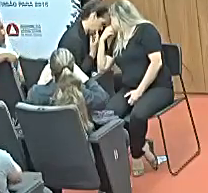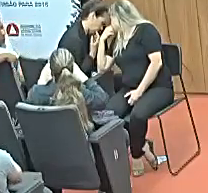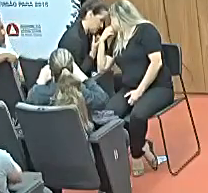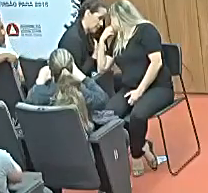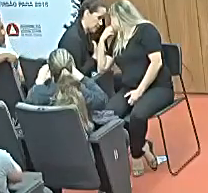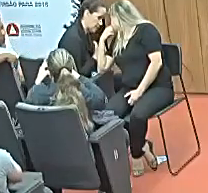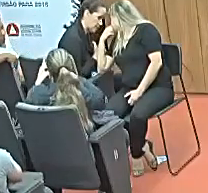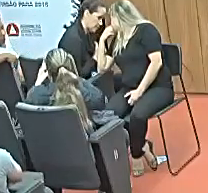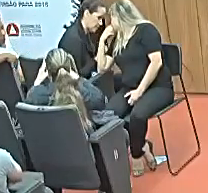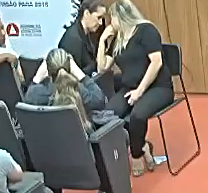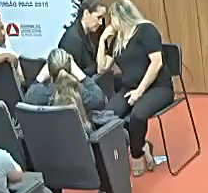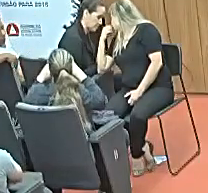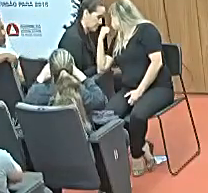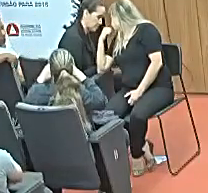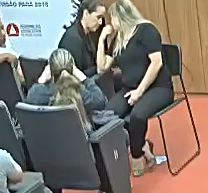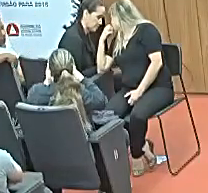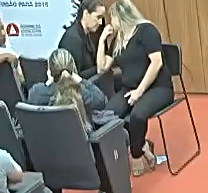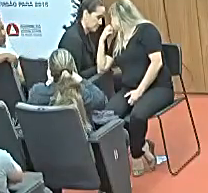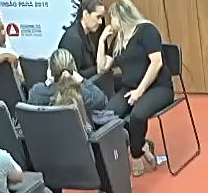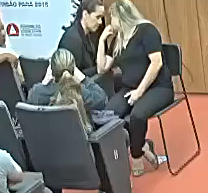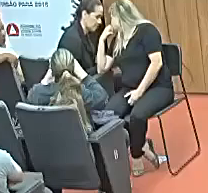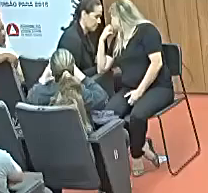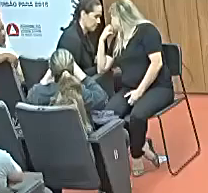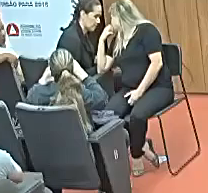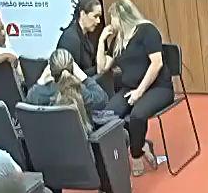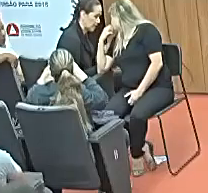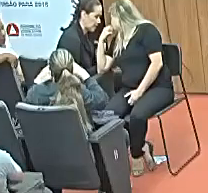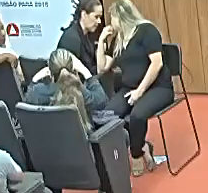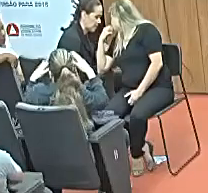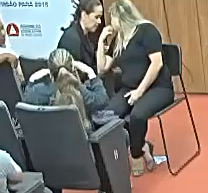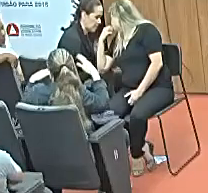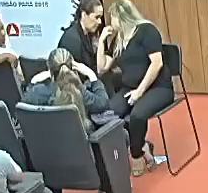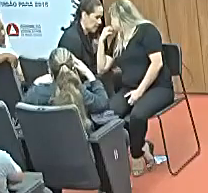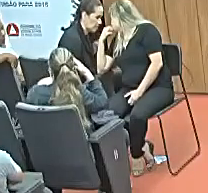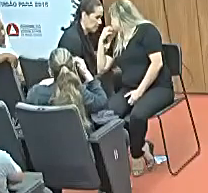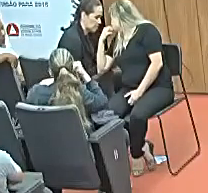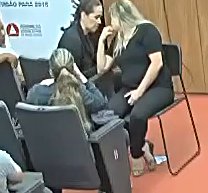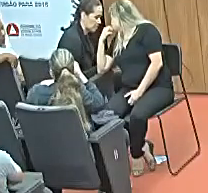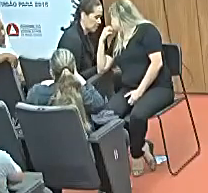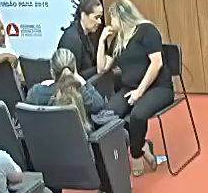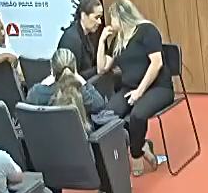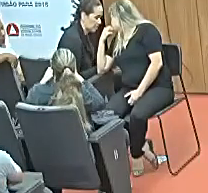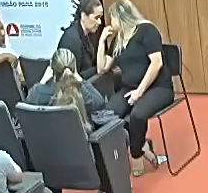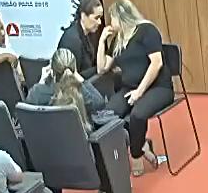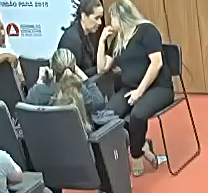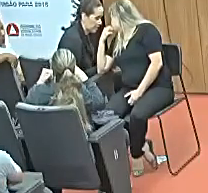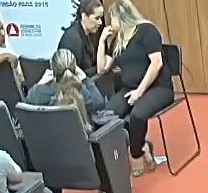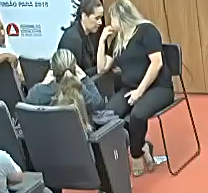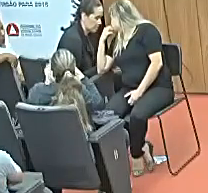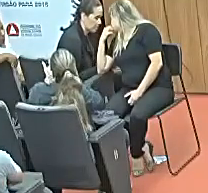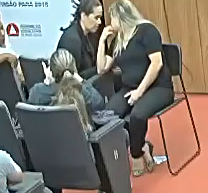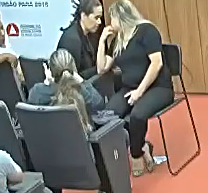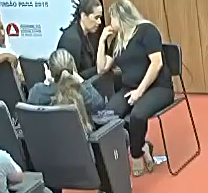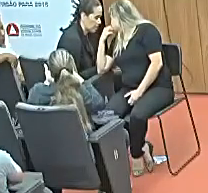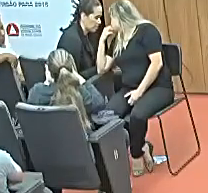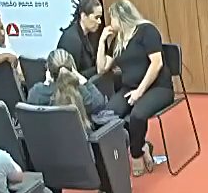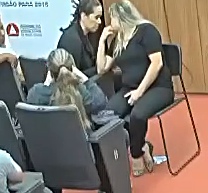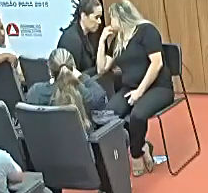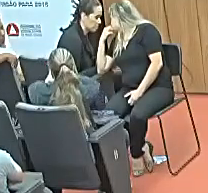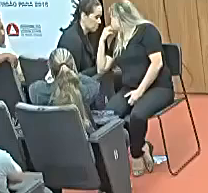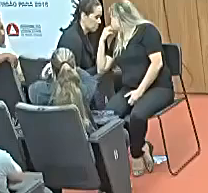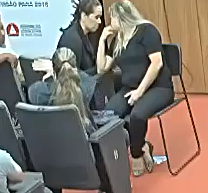construída o que deve conter então que o estado observe isso no que o governo também pede atenção é esse